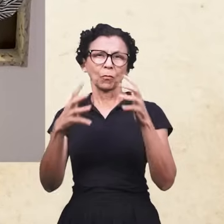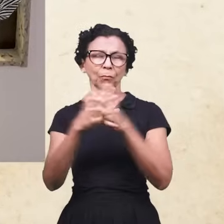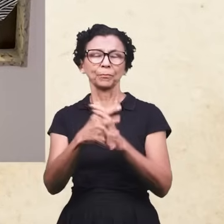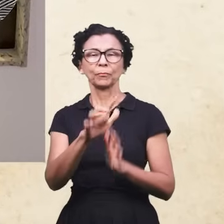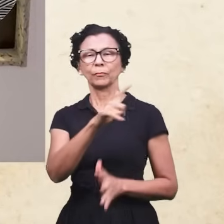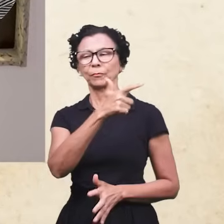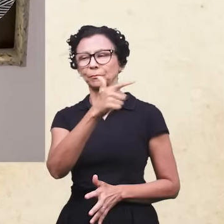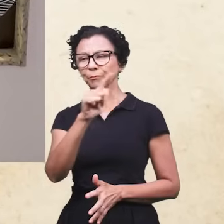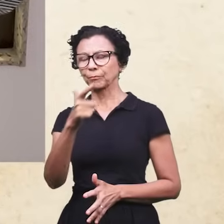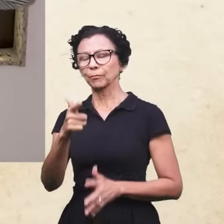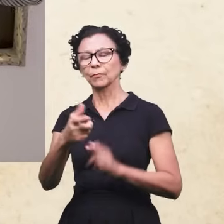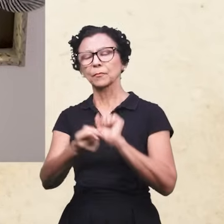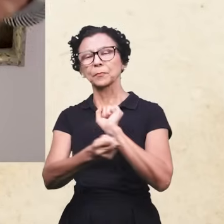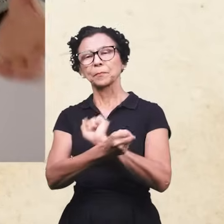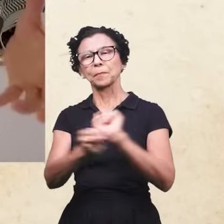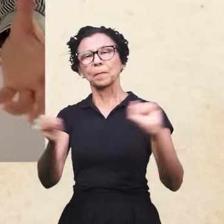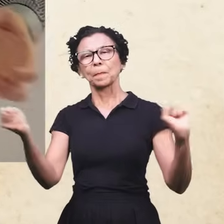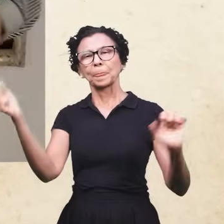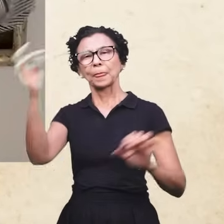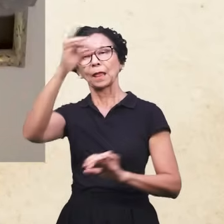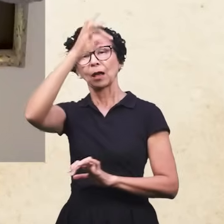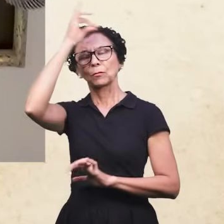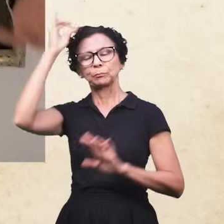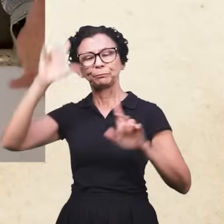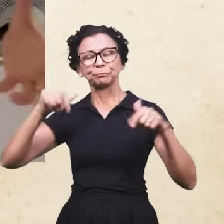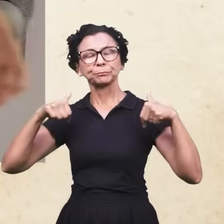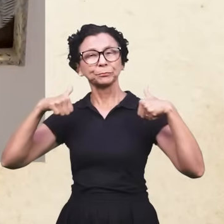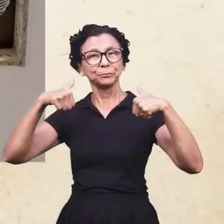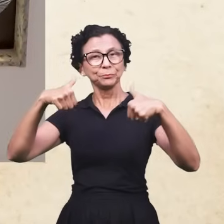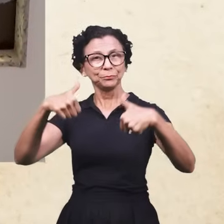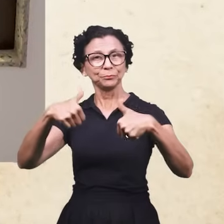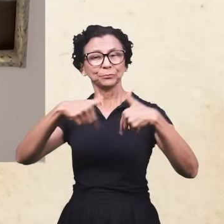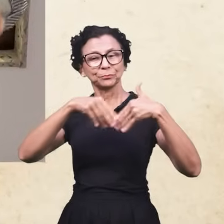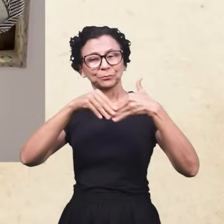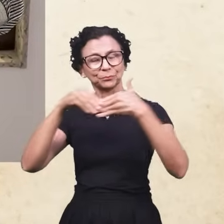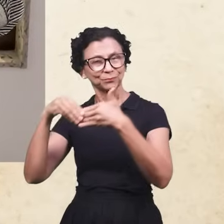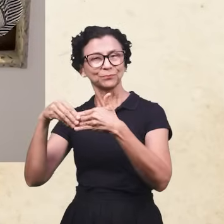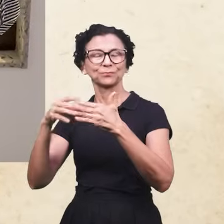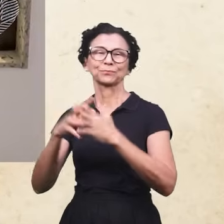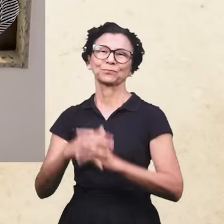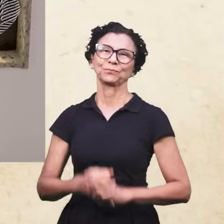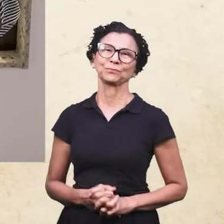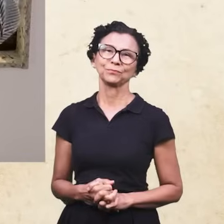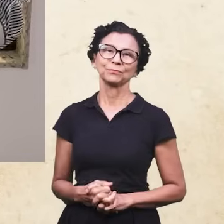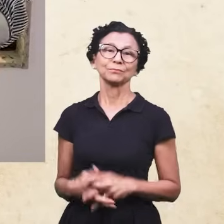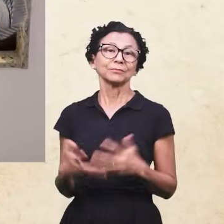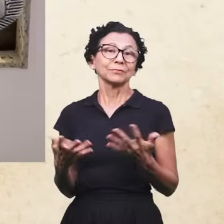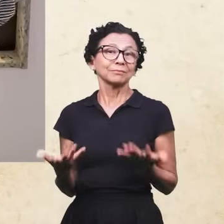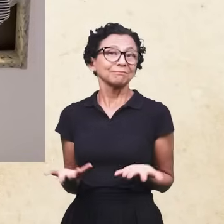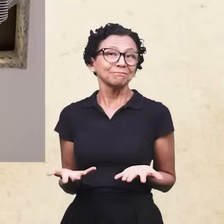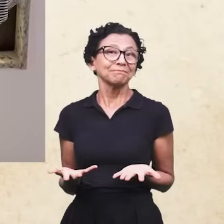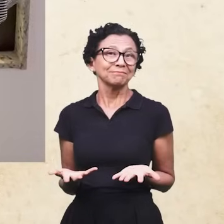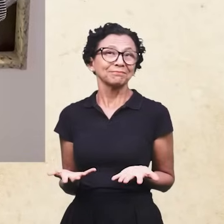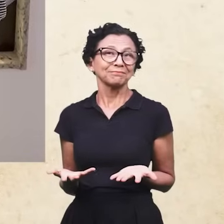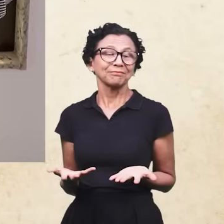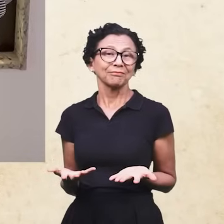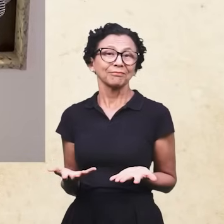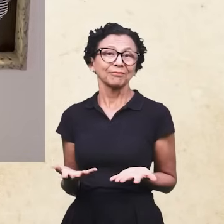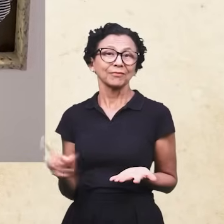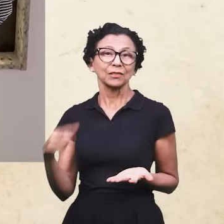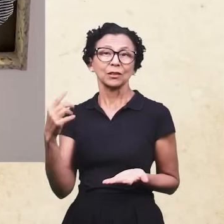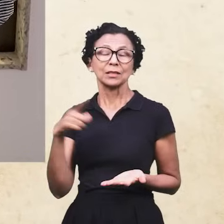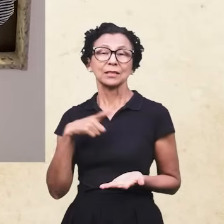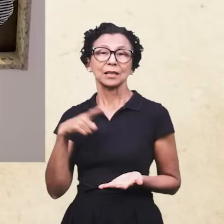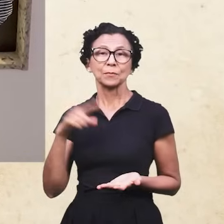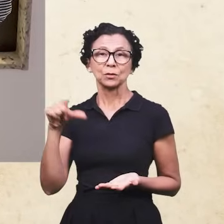faz confusão, ele liberta, ele opera e ele nos conduz. Porque, afinal de contas, nós